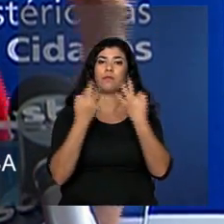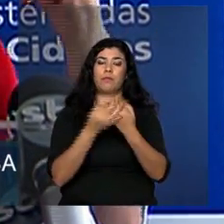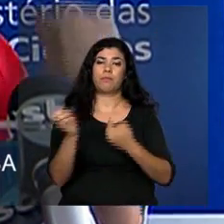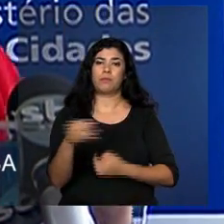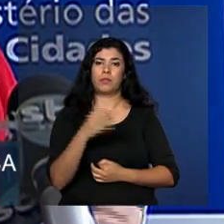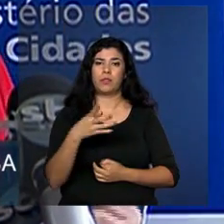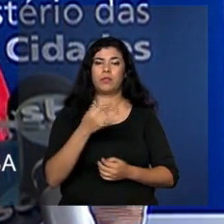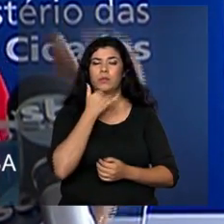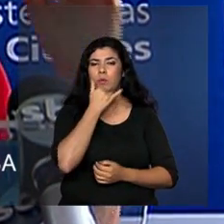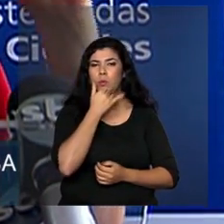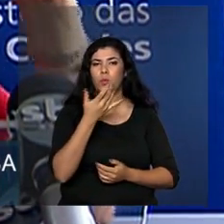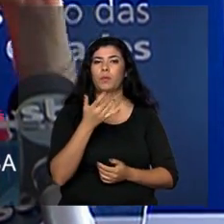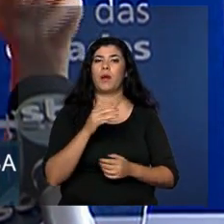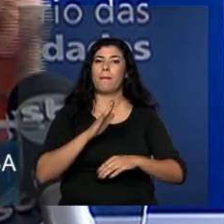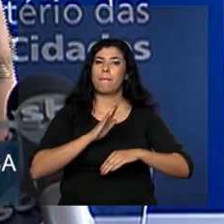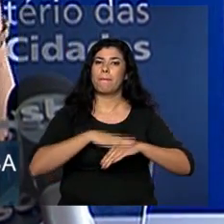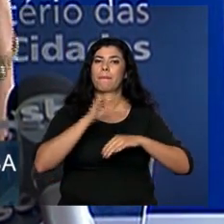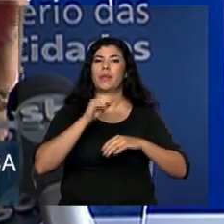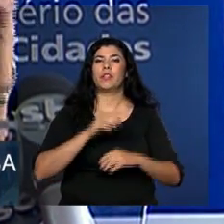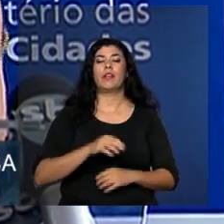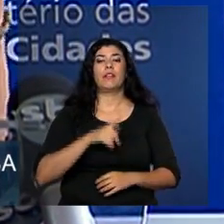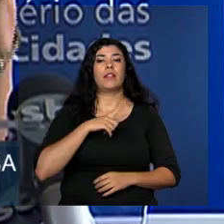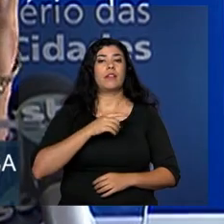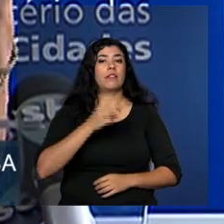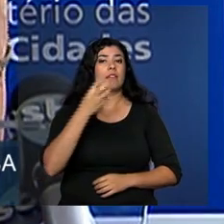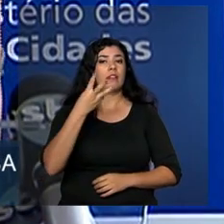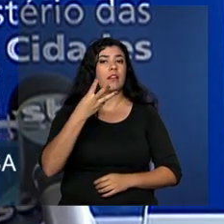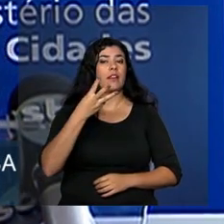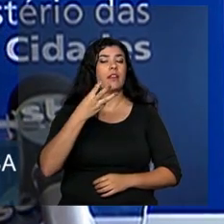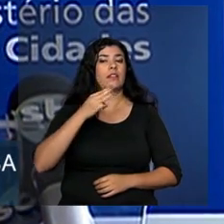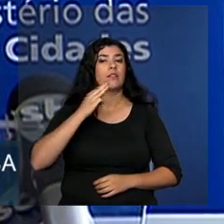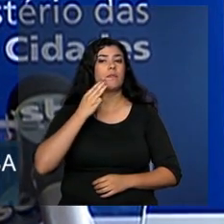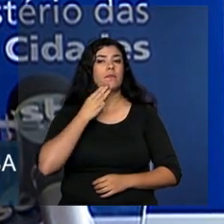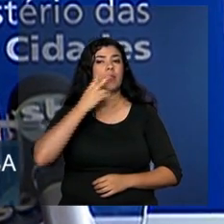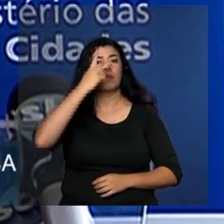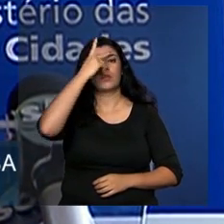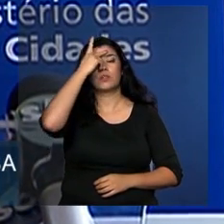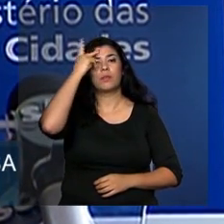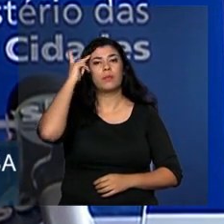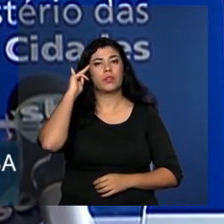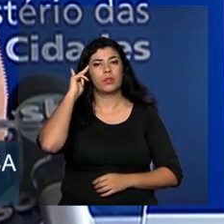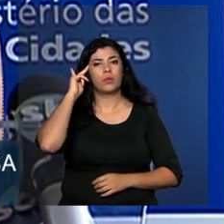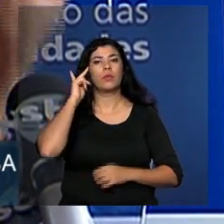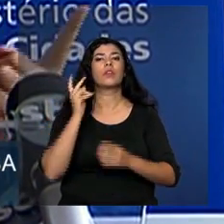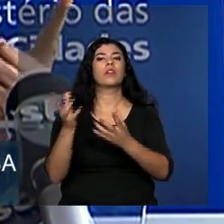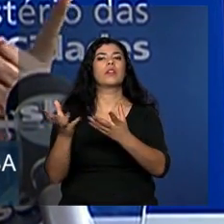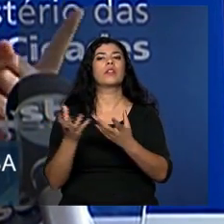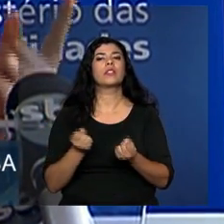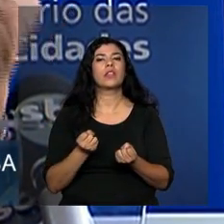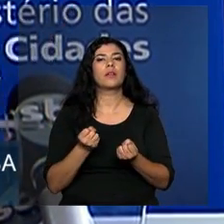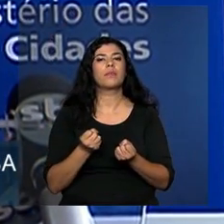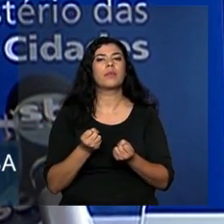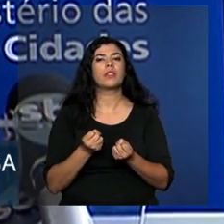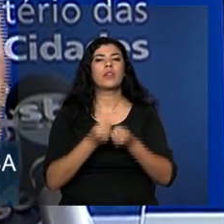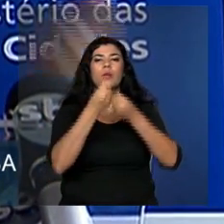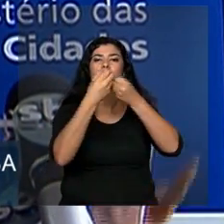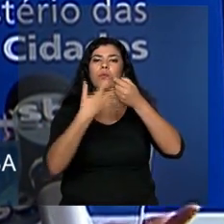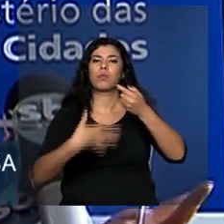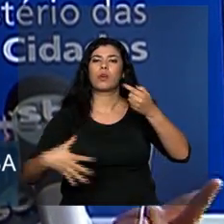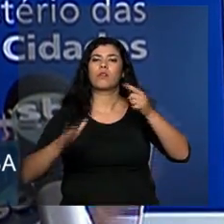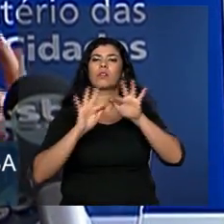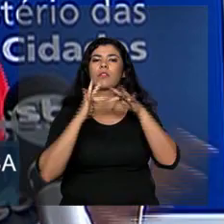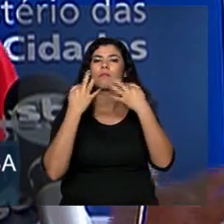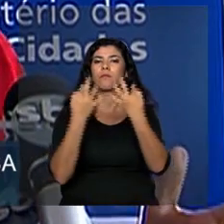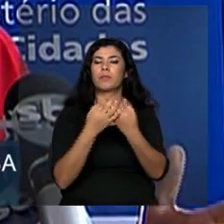Eu sempre faço essa confusão. Porque é 3 milhões de pessoas que recebem. Mas quem são essas pessoas? É a mãe ou o